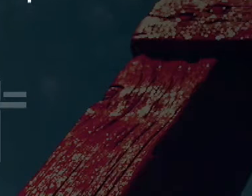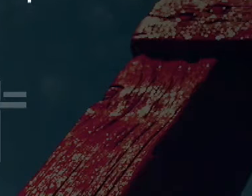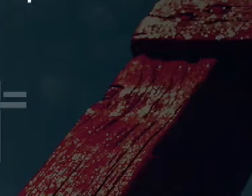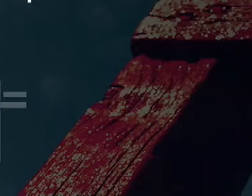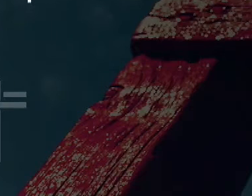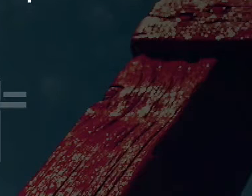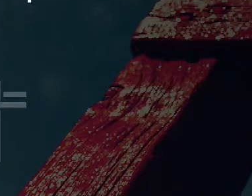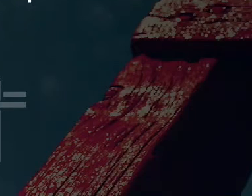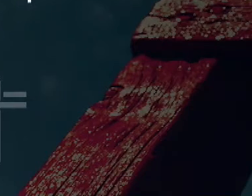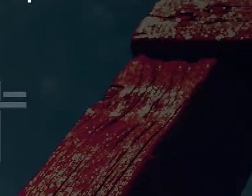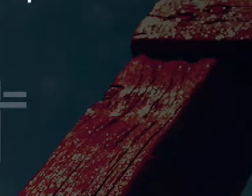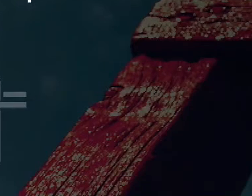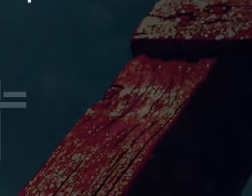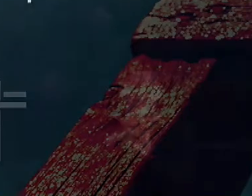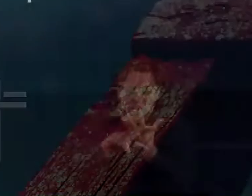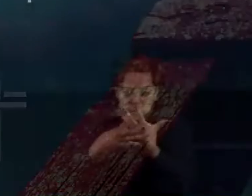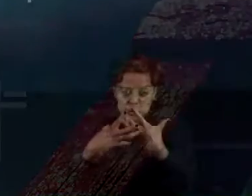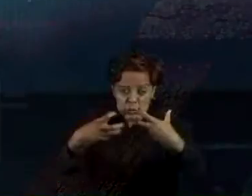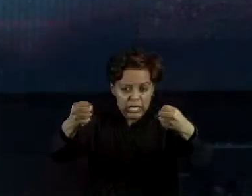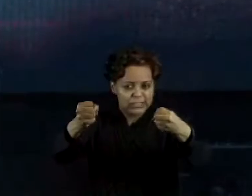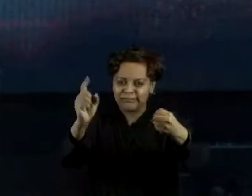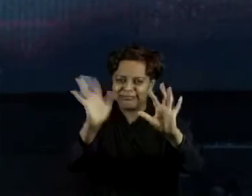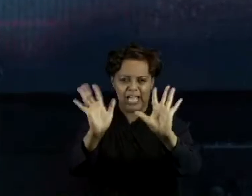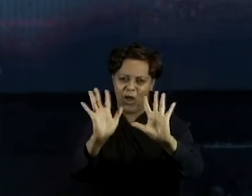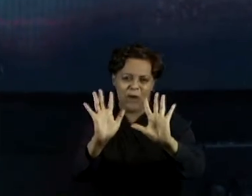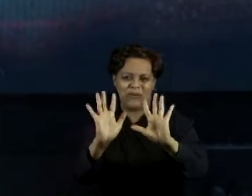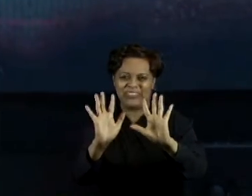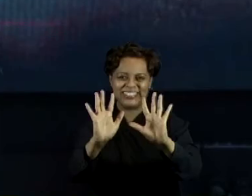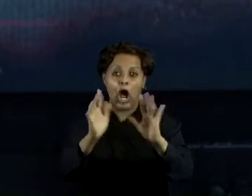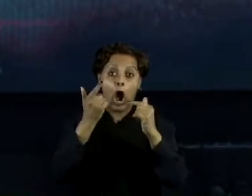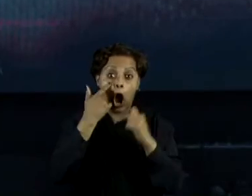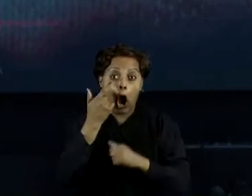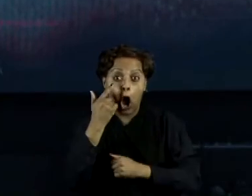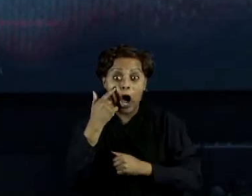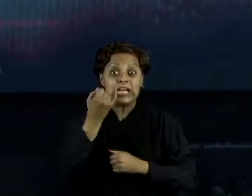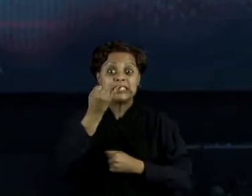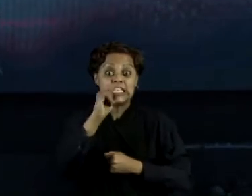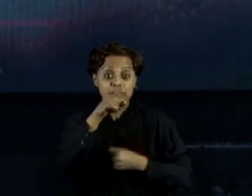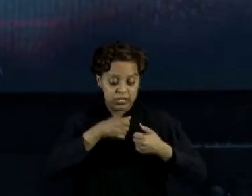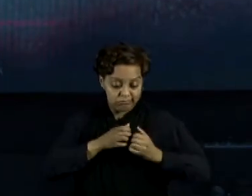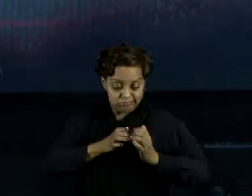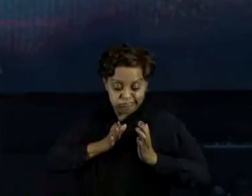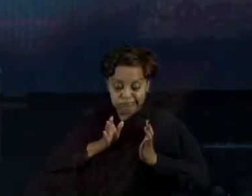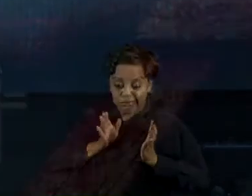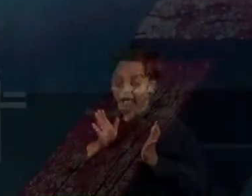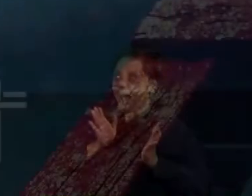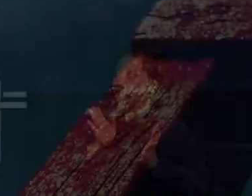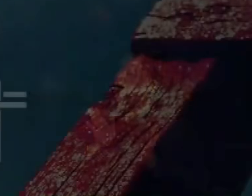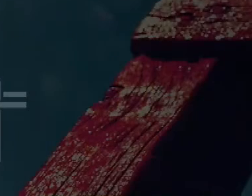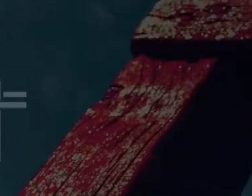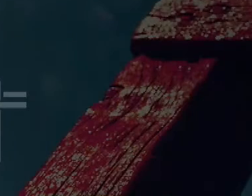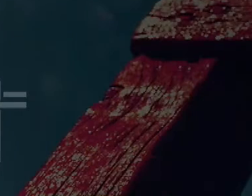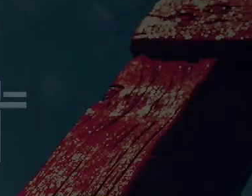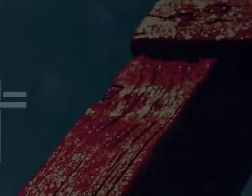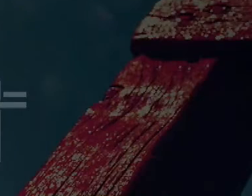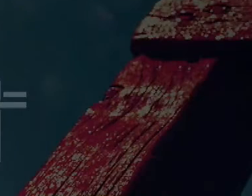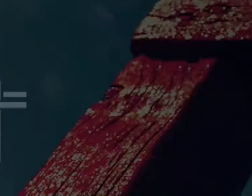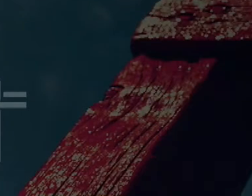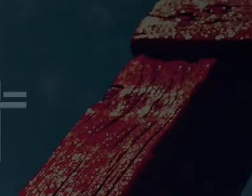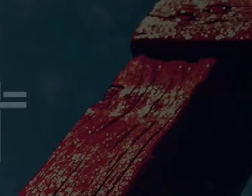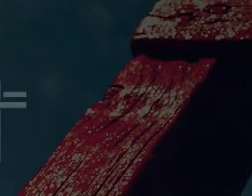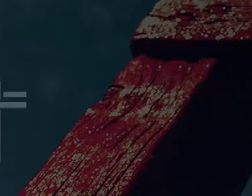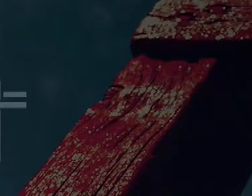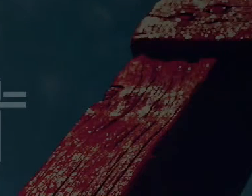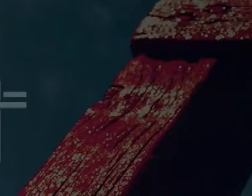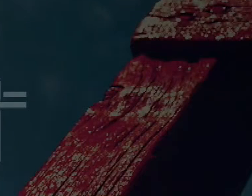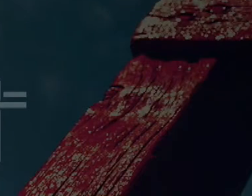você. Vamos ler juntos isso aí, irmãos? Se abrires a tua alma ao faminto e fartares